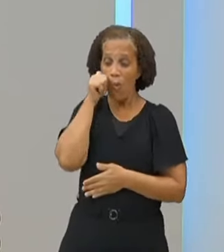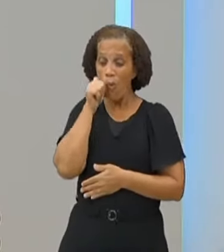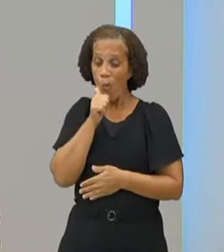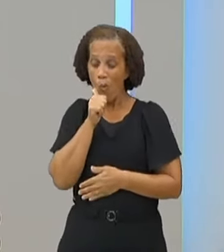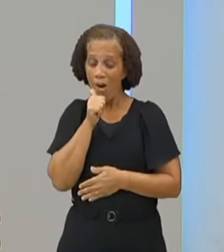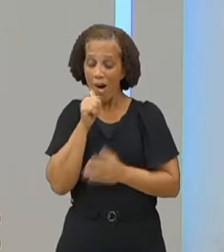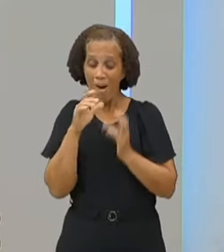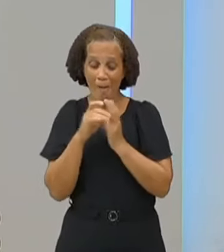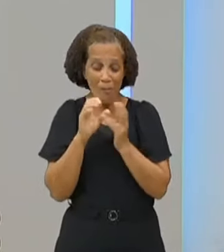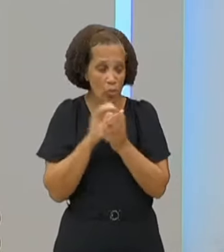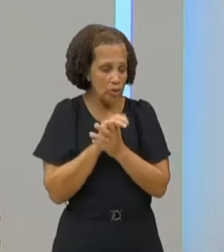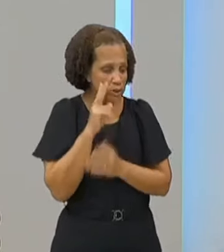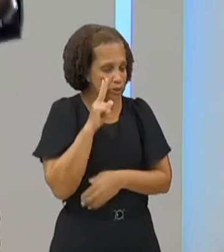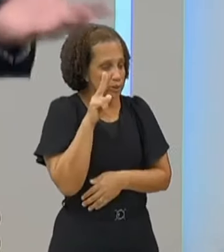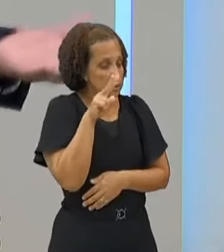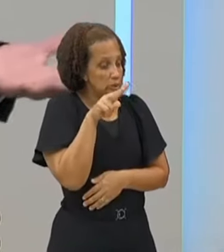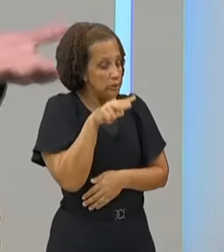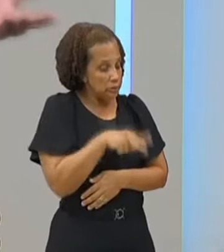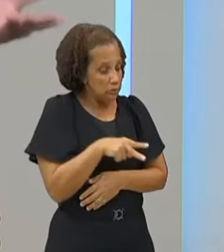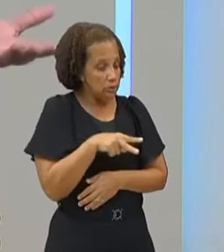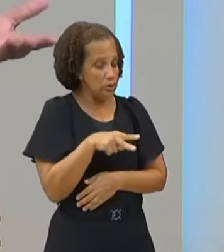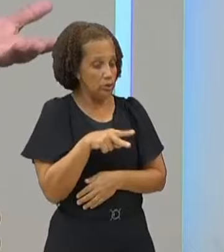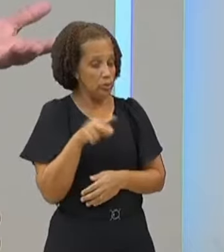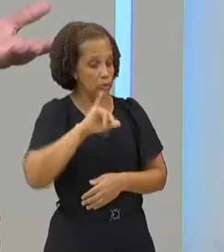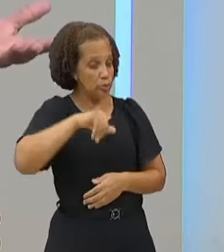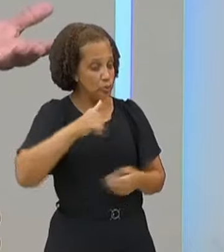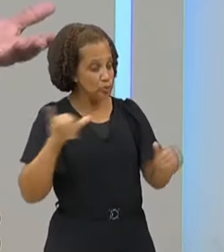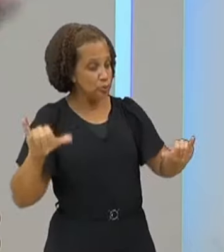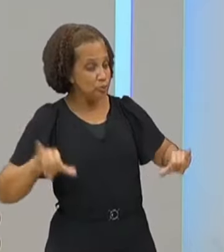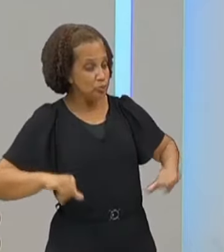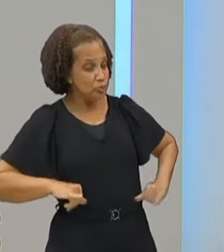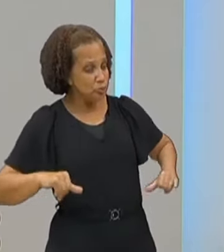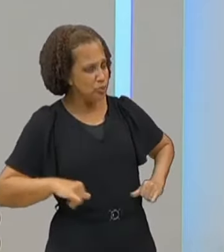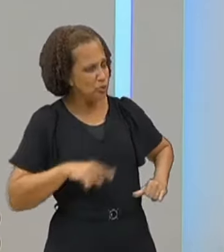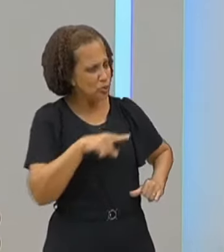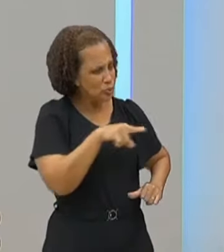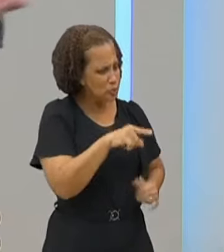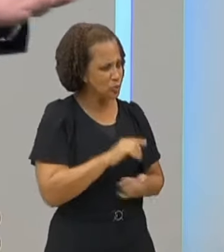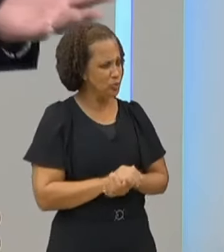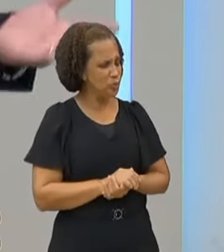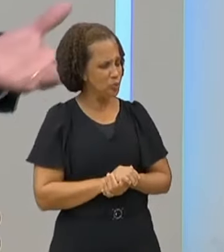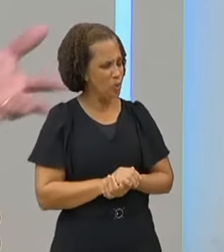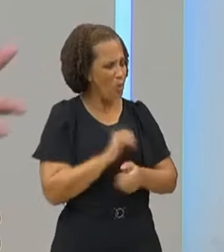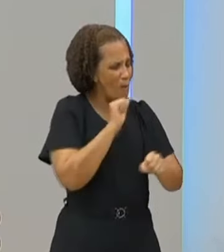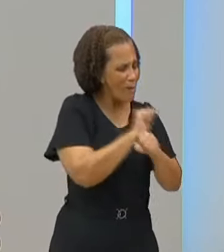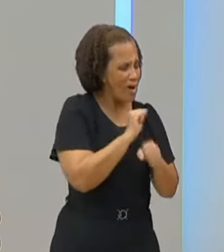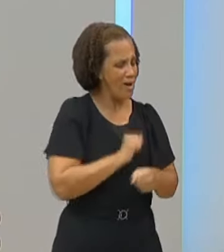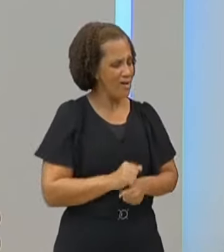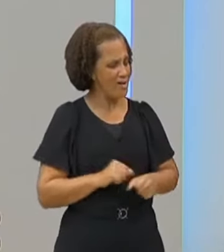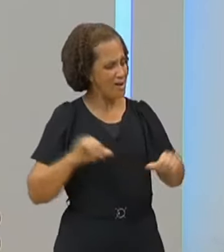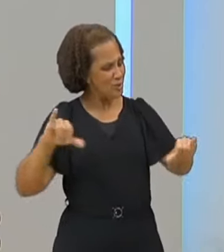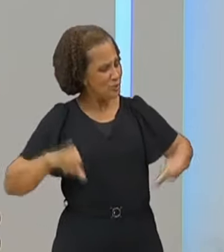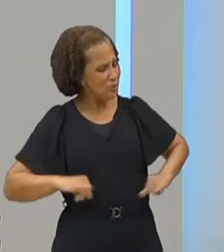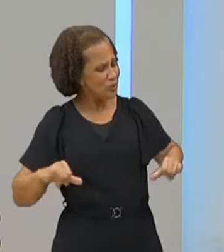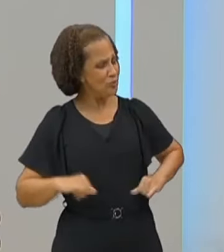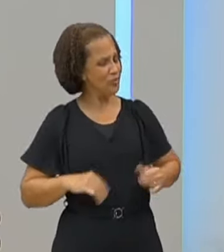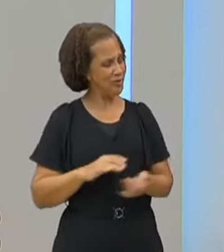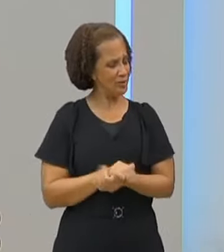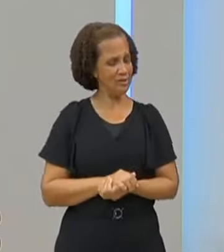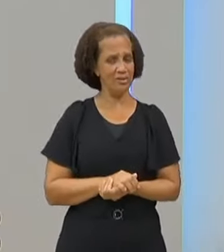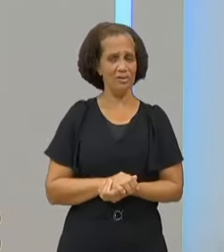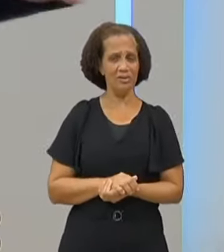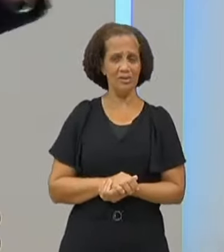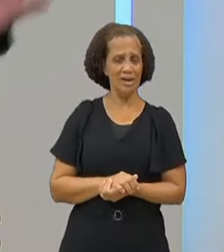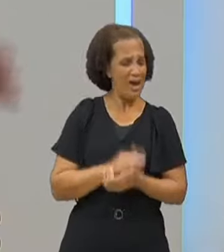aquele sofrimento, disse: ainda retens a tua sinceridade? Amaldiçoa teu Deus e morre. Quem sabe ele estava ali